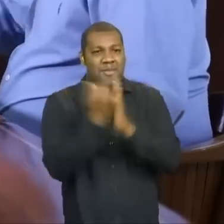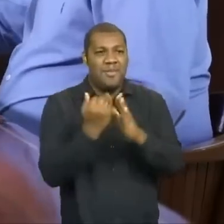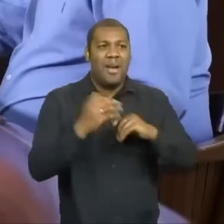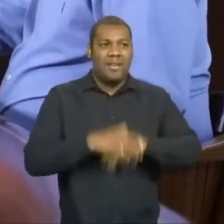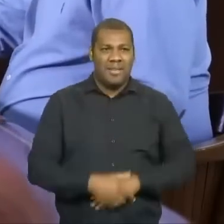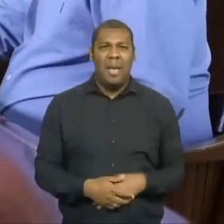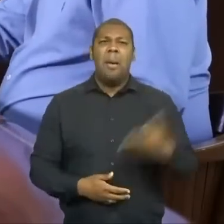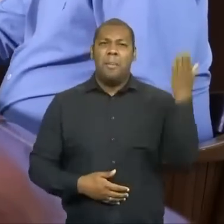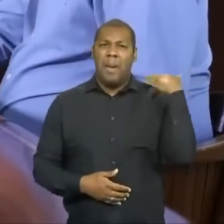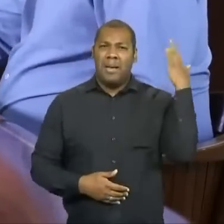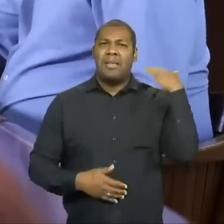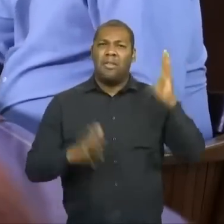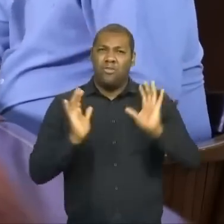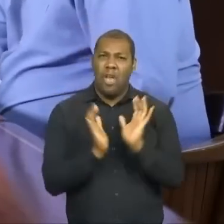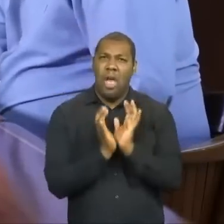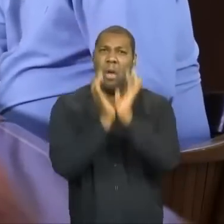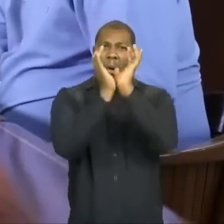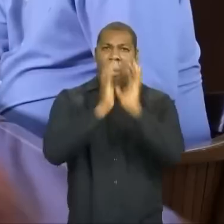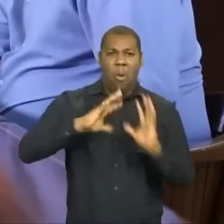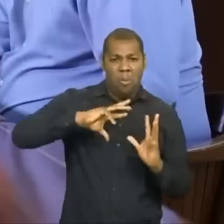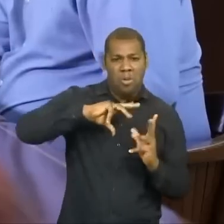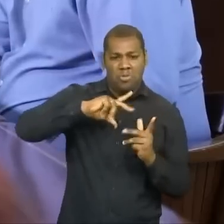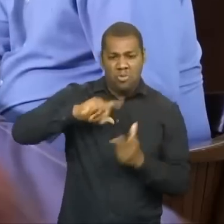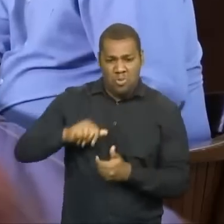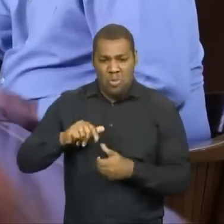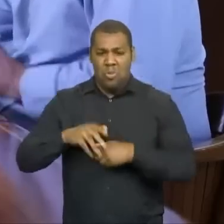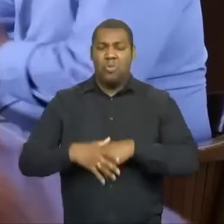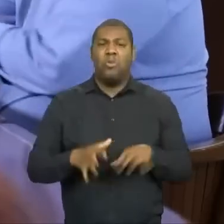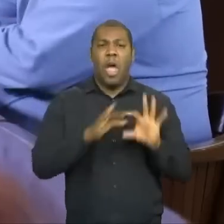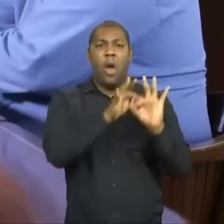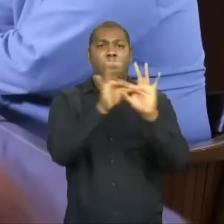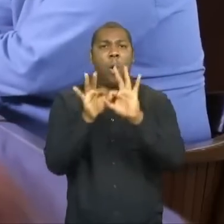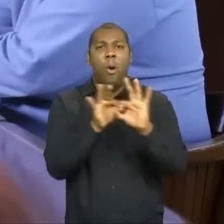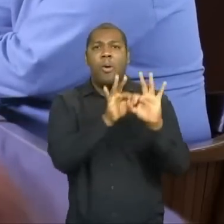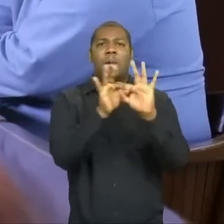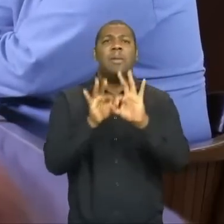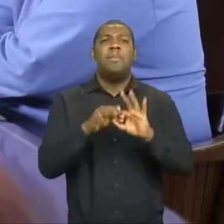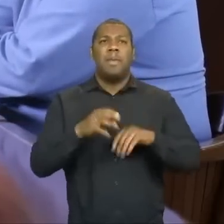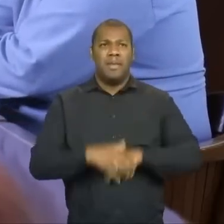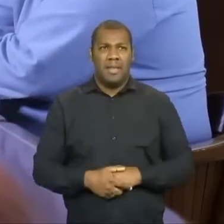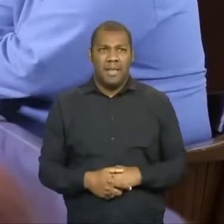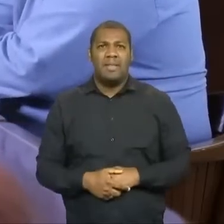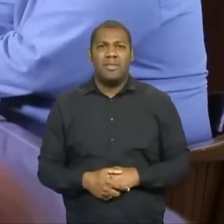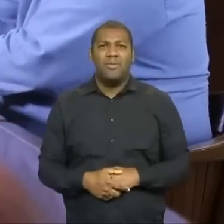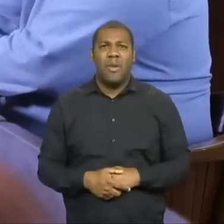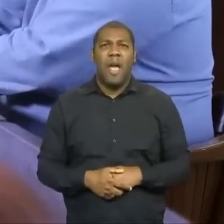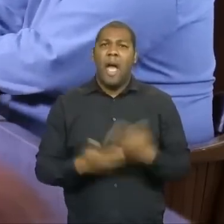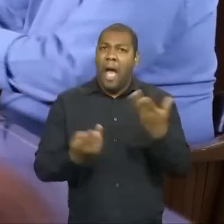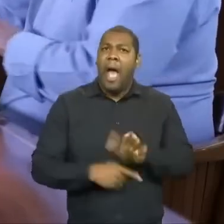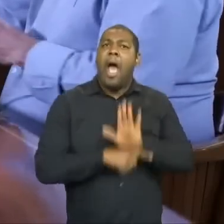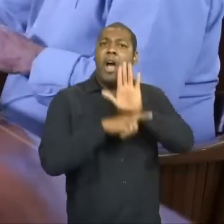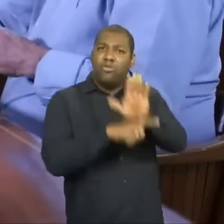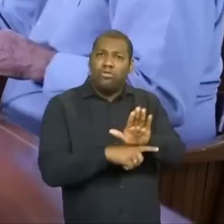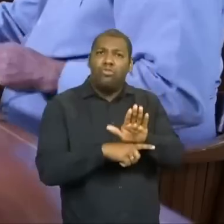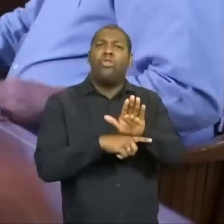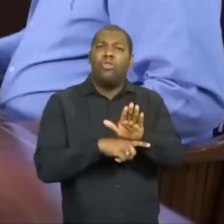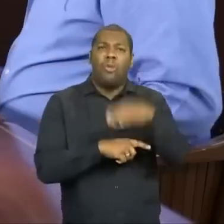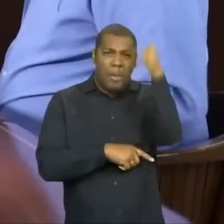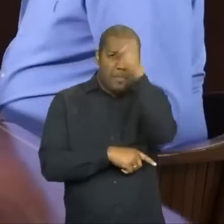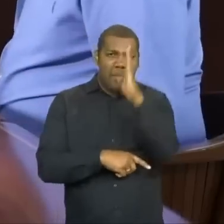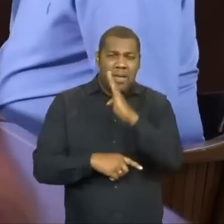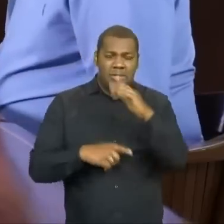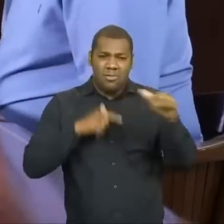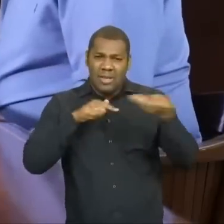que foram, né, eventos que foram conseguidos no seu governo, alavancou, de certa maneira, a imagem do Brasil, mas a gente não